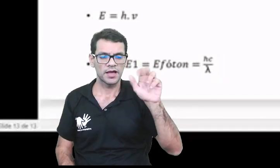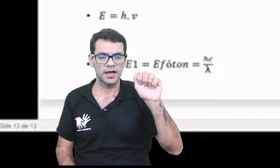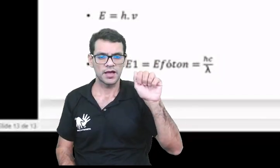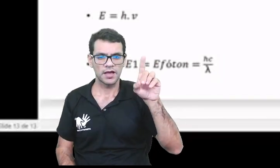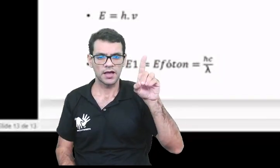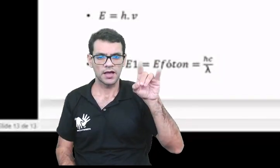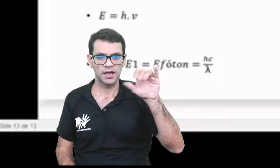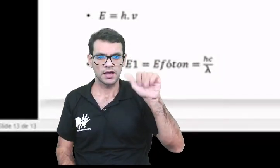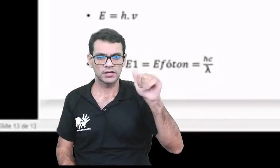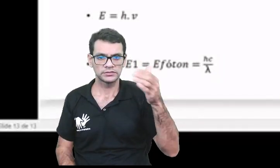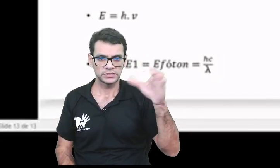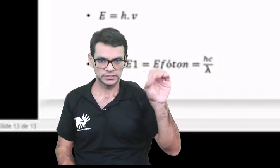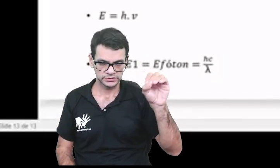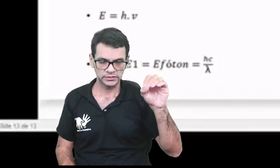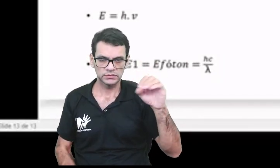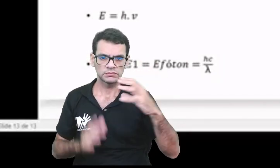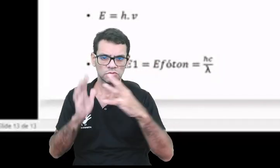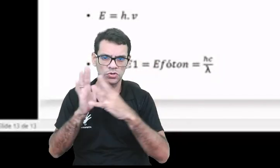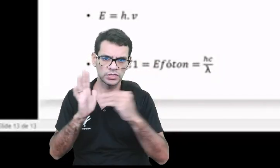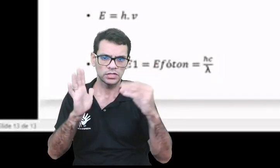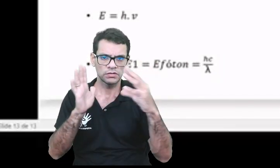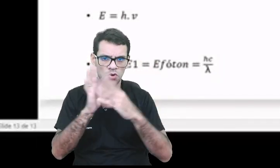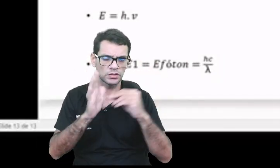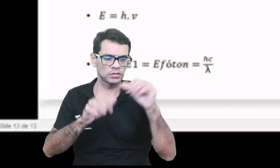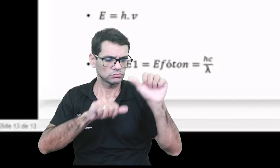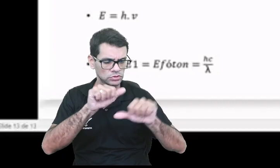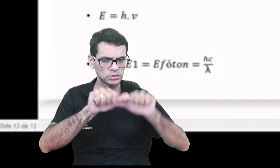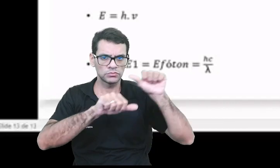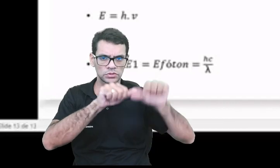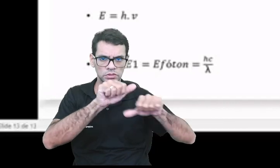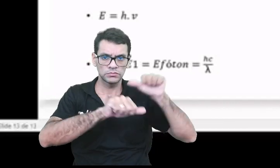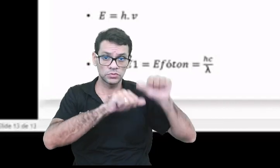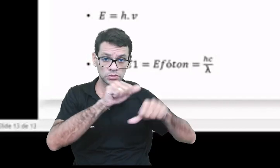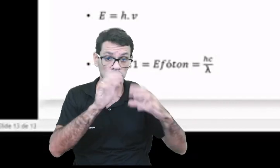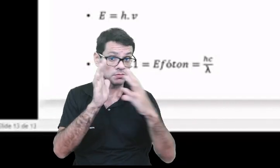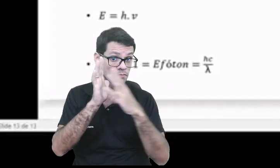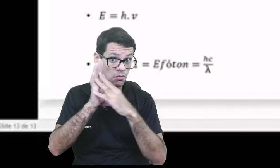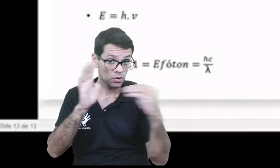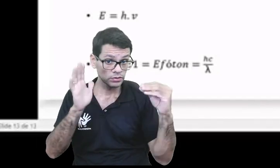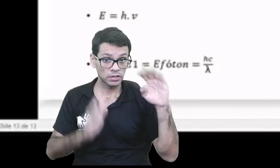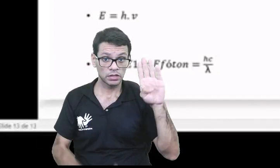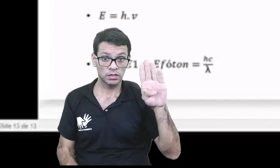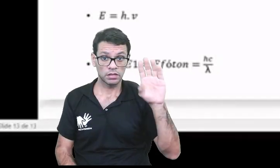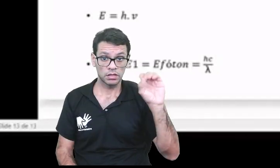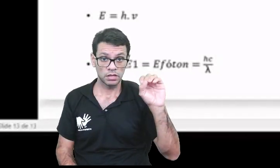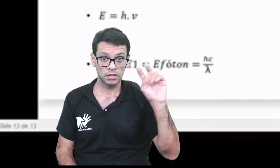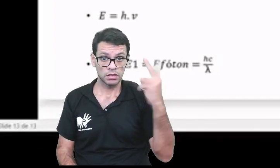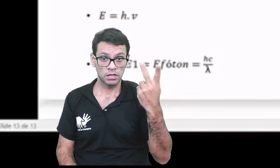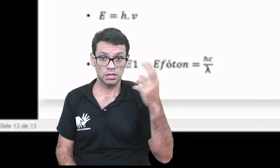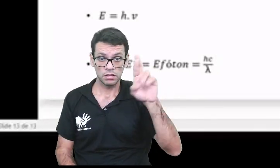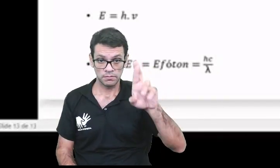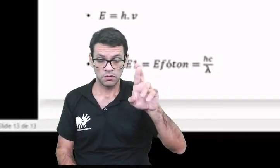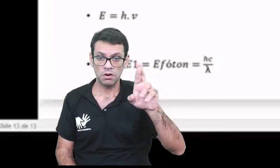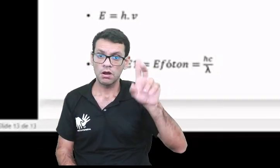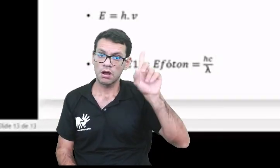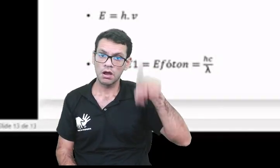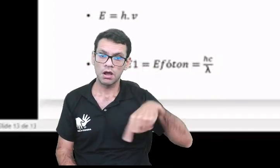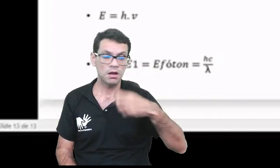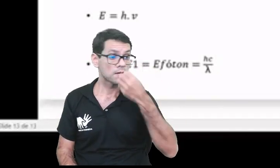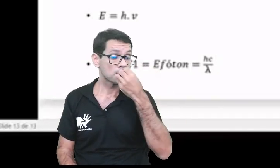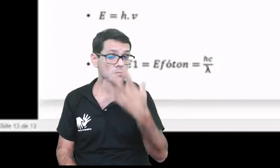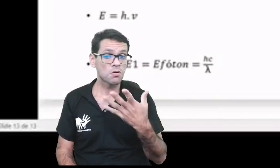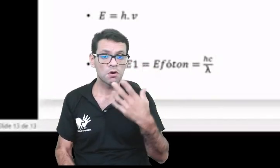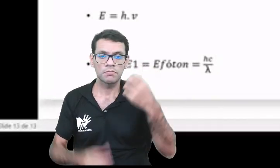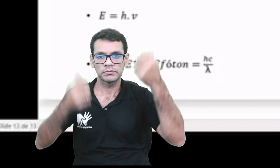não atendia, então os modelos foram evoluindo. E o modelo de Bohr, ele foi eficiente só para